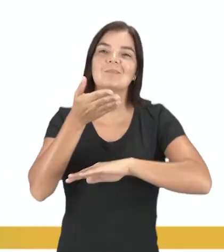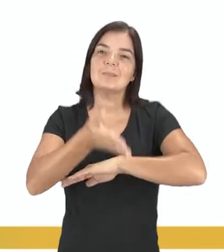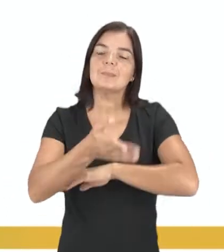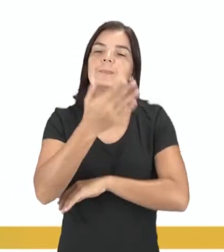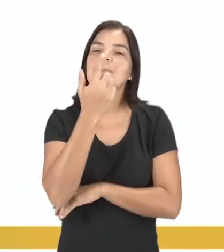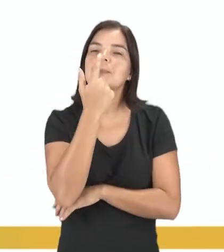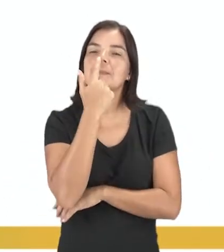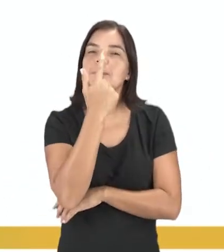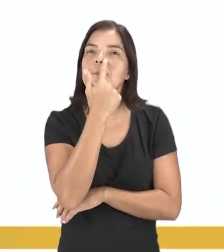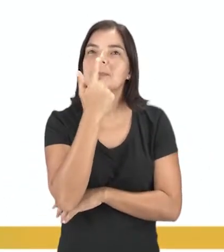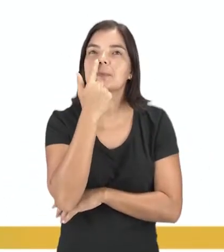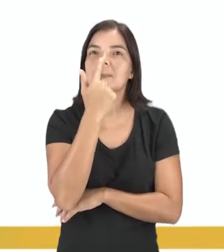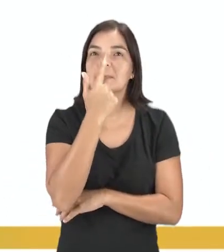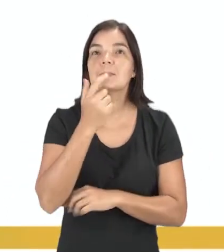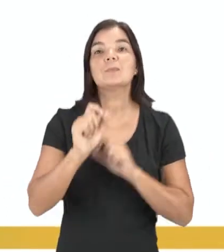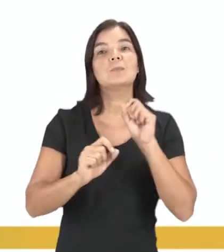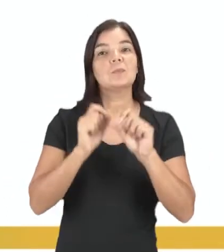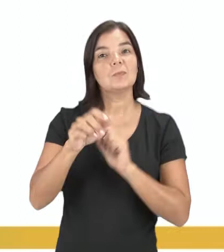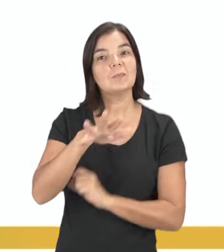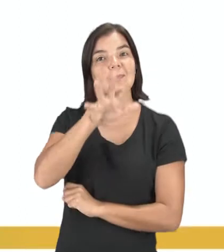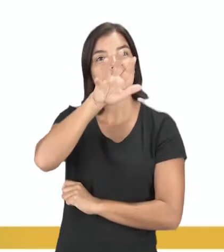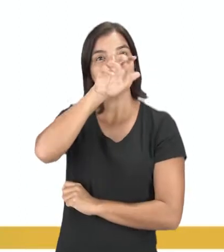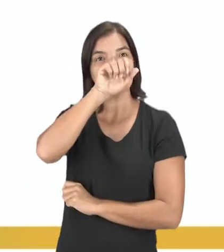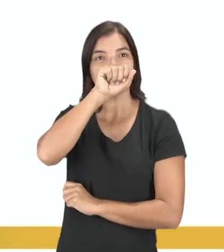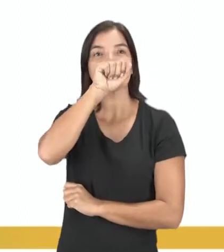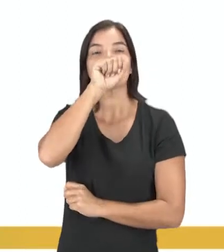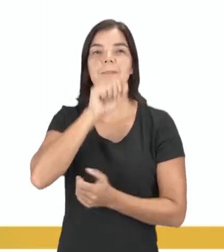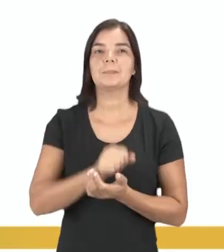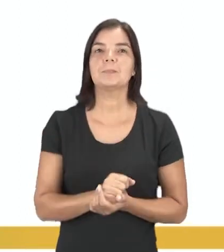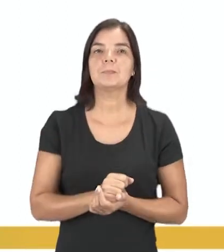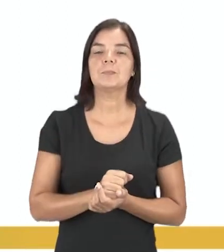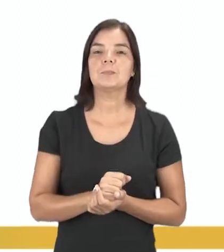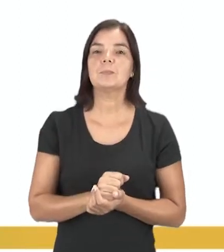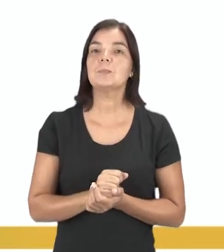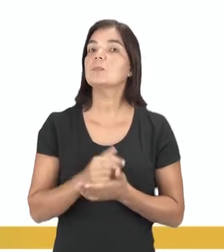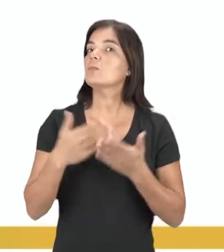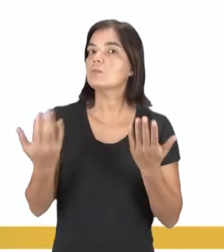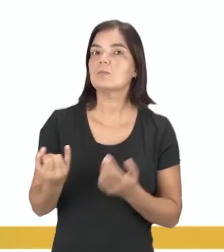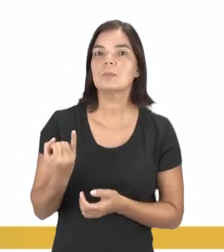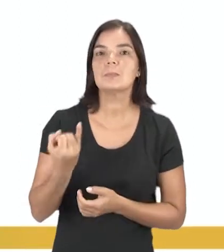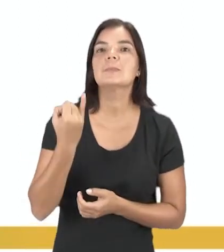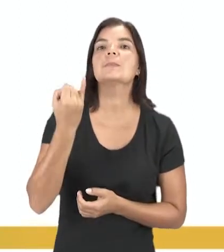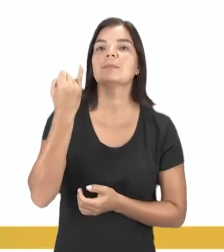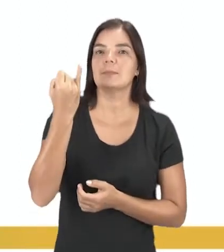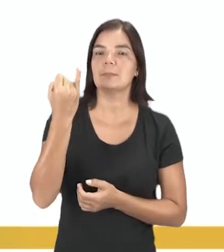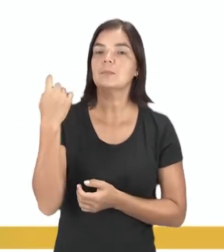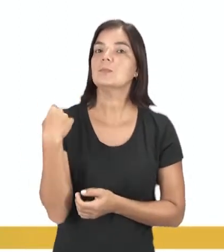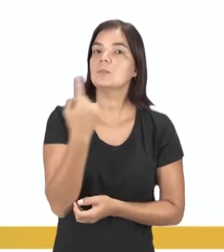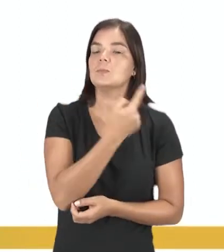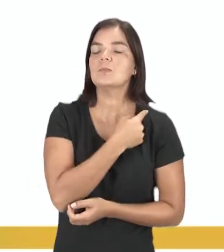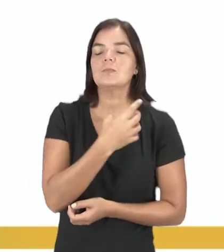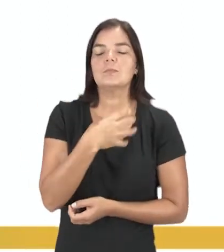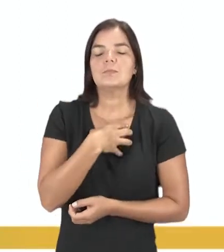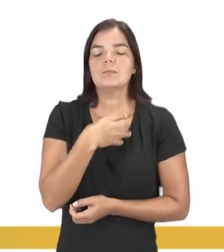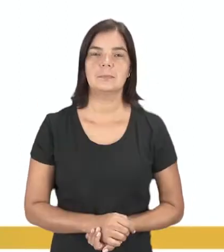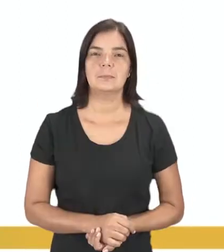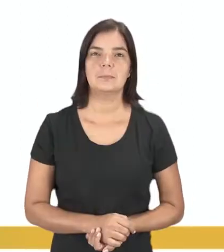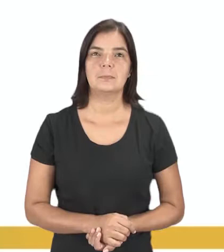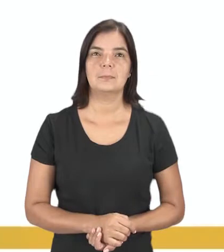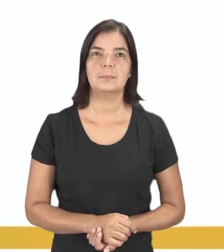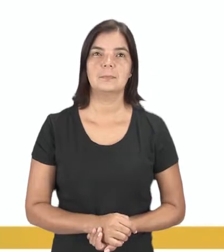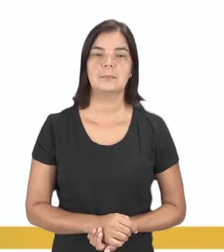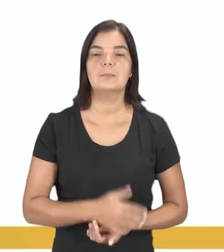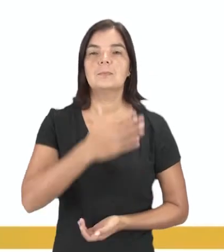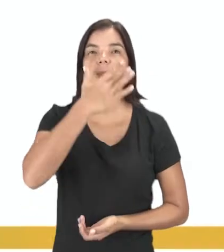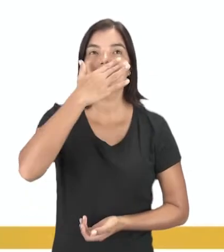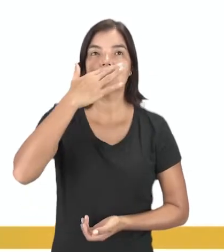as nossas aéreas, através da respiração. Qual a importância de nós sentirmos o cheiro?